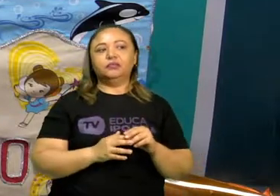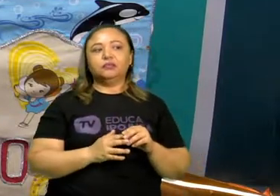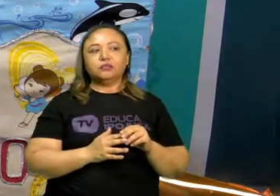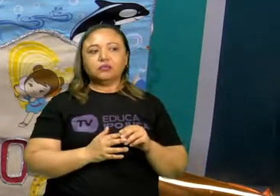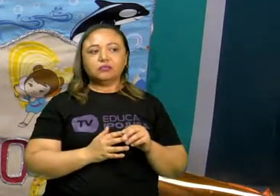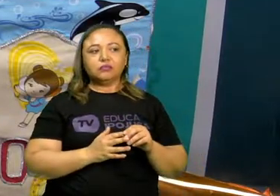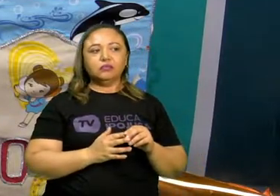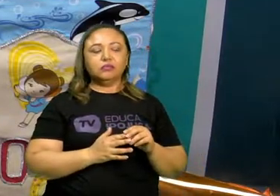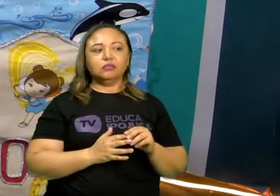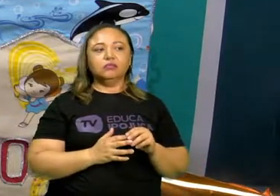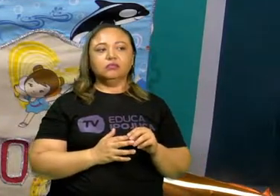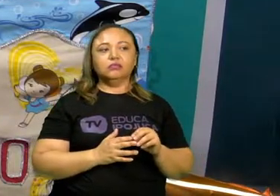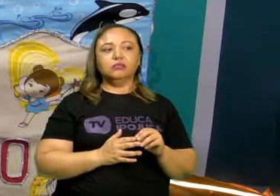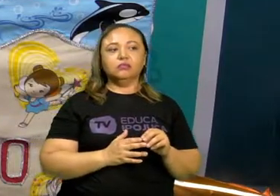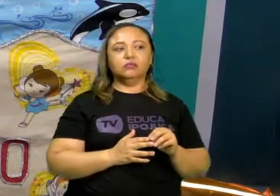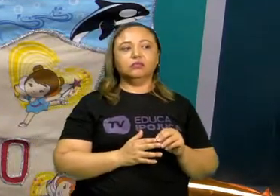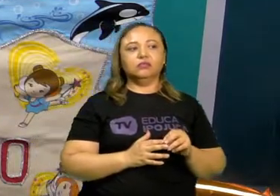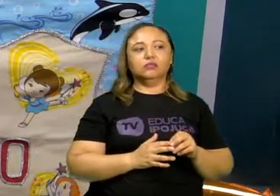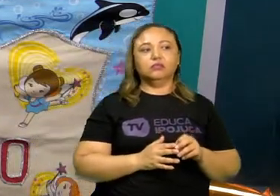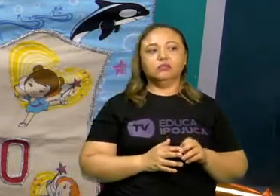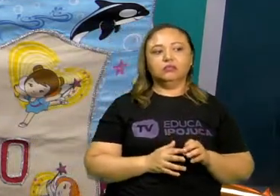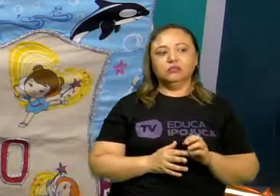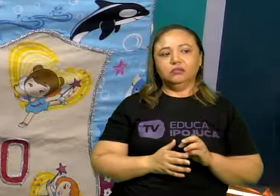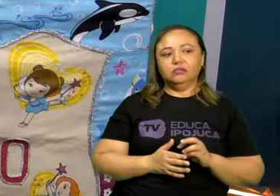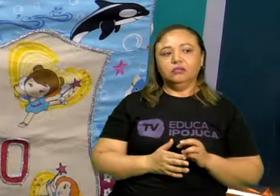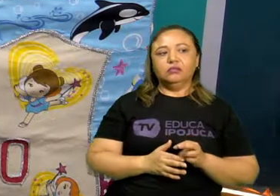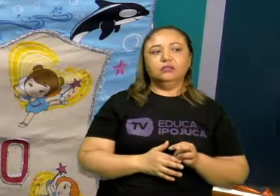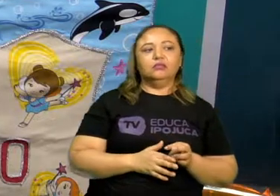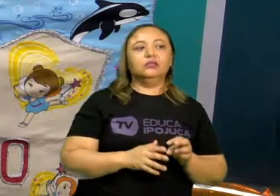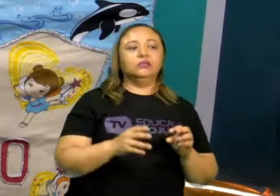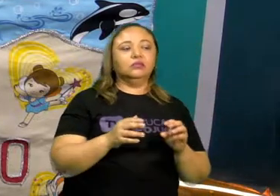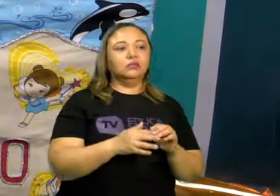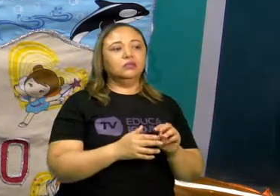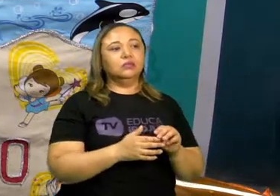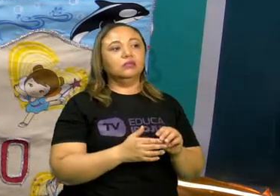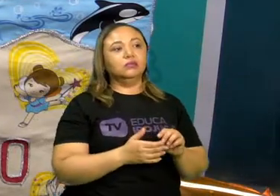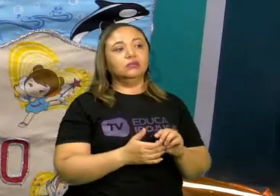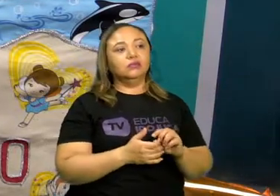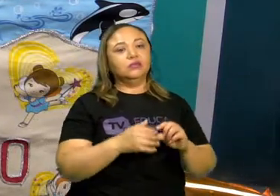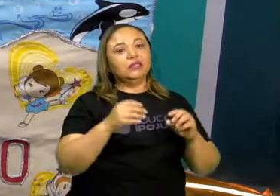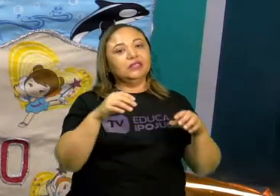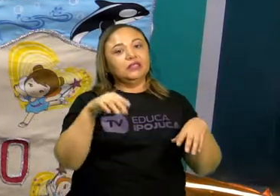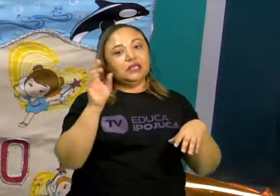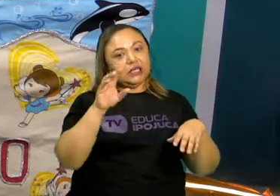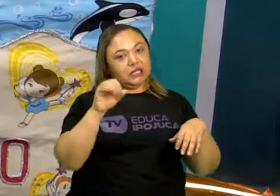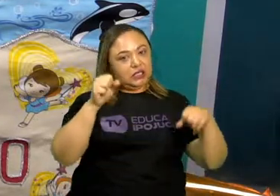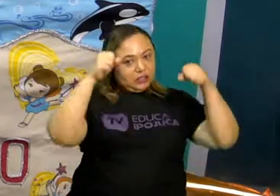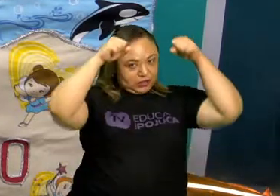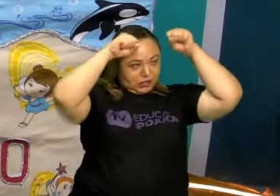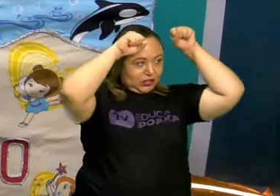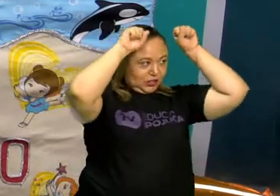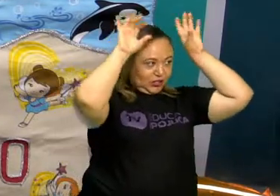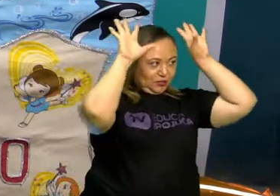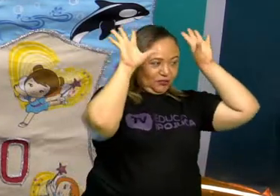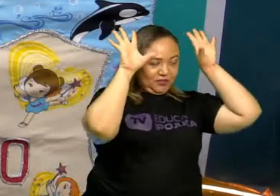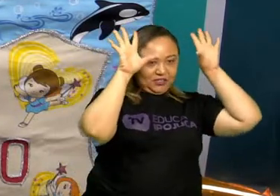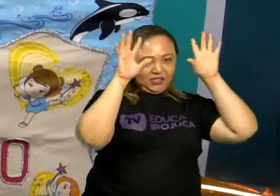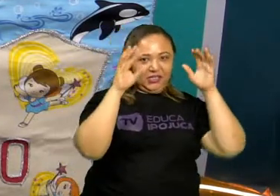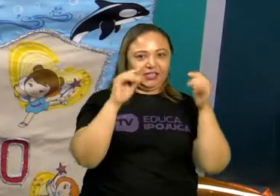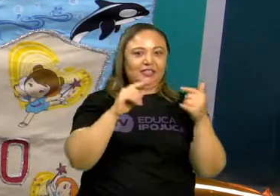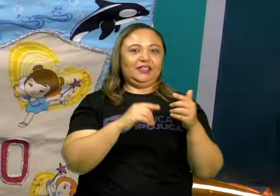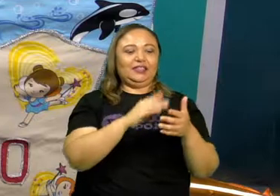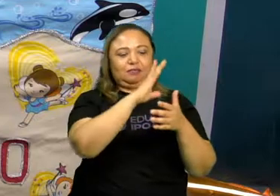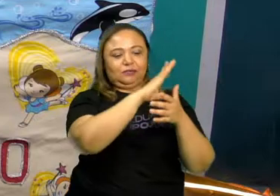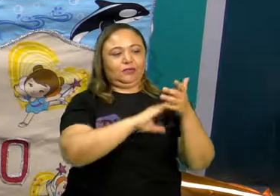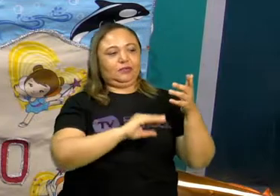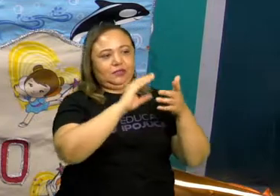Não pode, Leiturinha. Eu tô fazendo caixinho dourado agora. Ah, entendi, Leiturinha. Tá fazendo, tá criança, que a caixinha dourada está lá na cama dormindo, não é